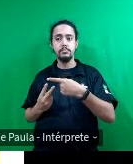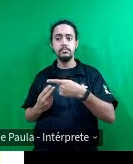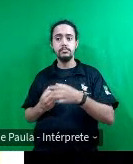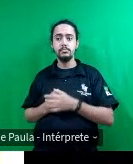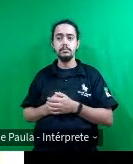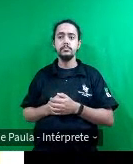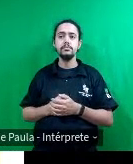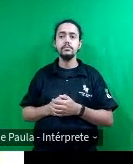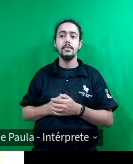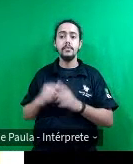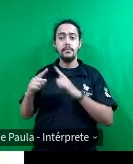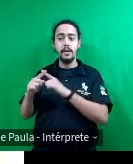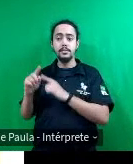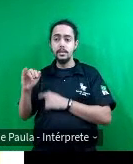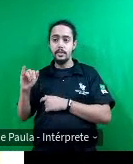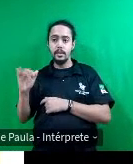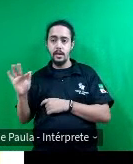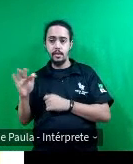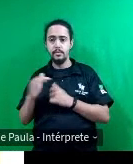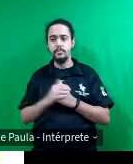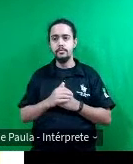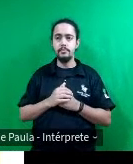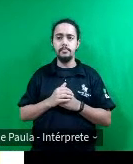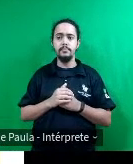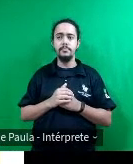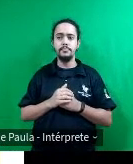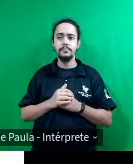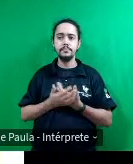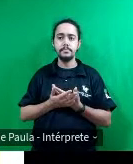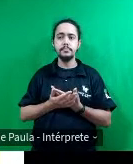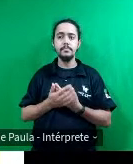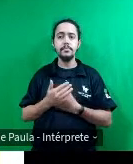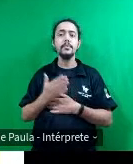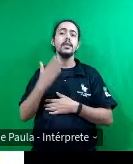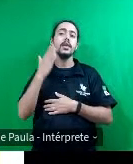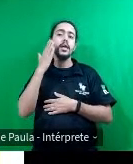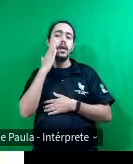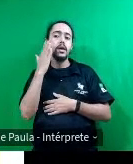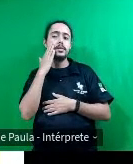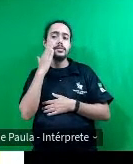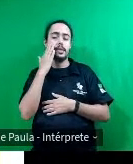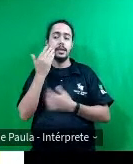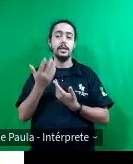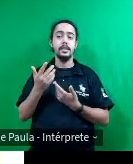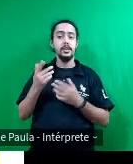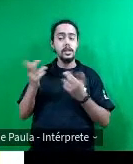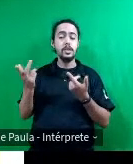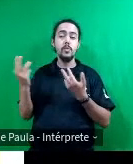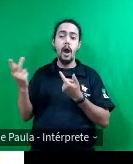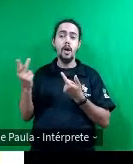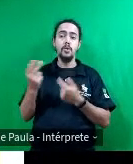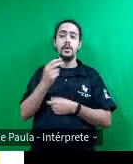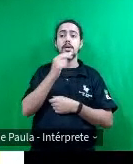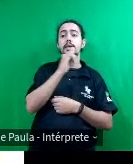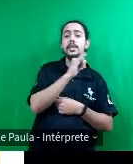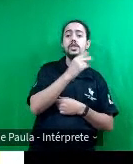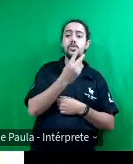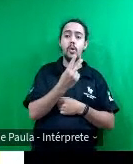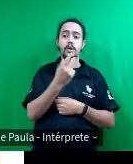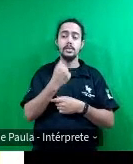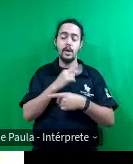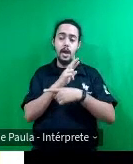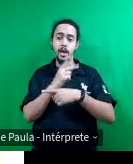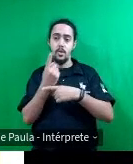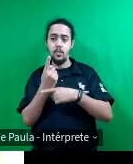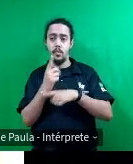corrente I2 que desce pelo R2, é o resistor do ramo oposto, dividido pela somatória de R1